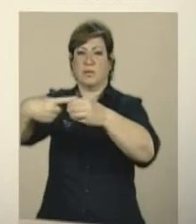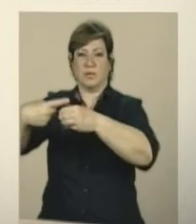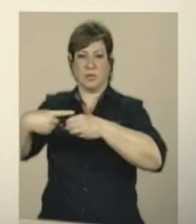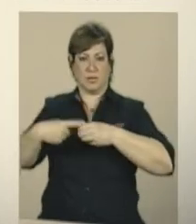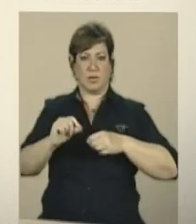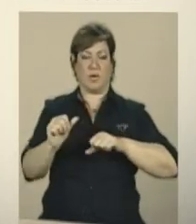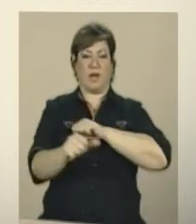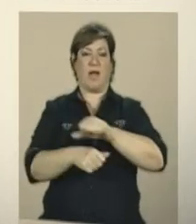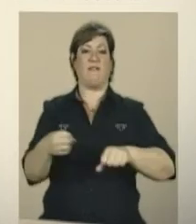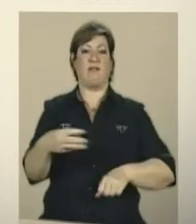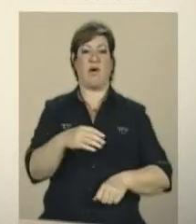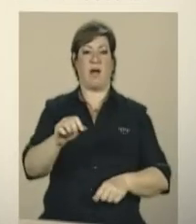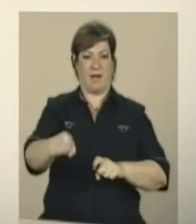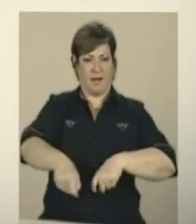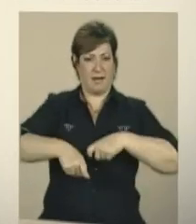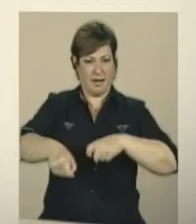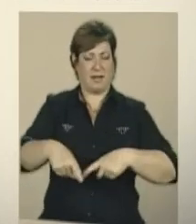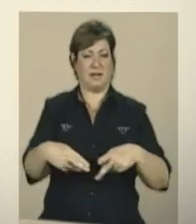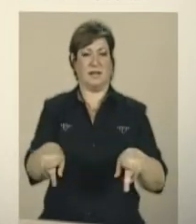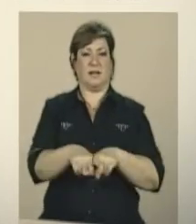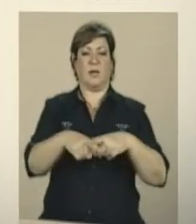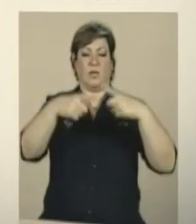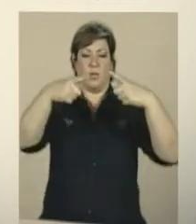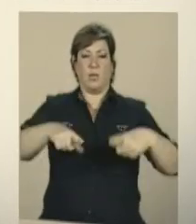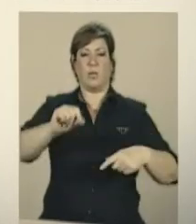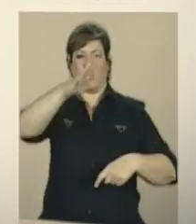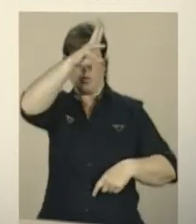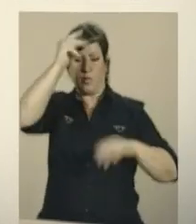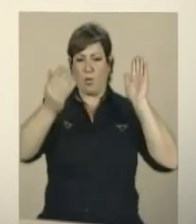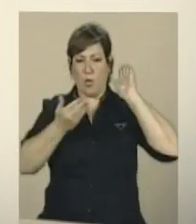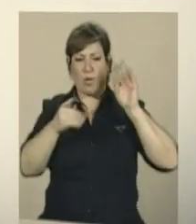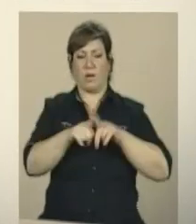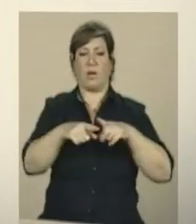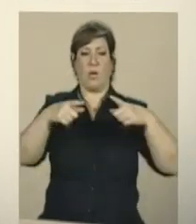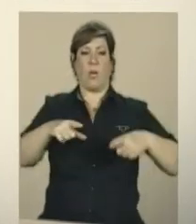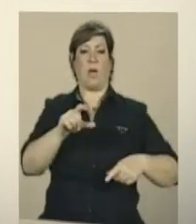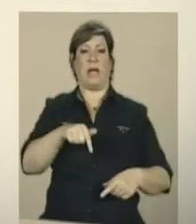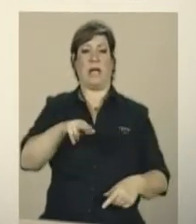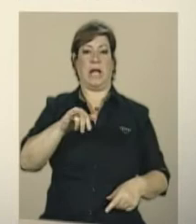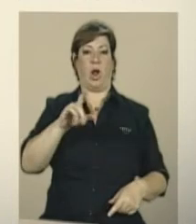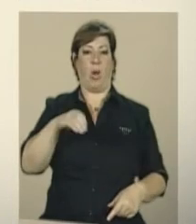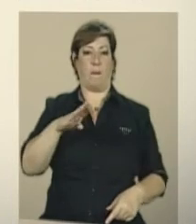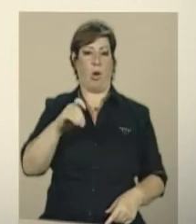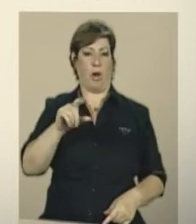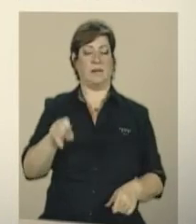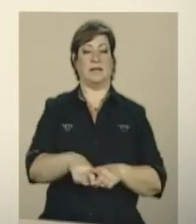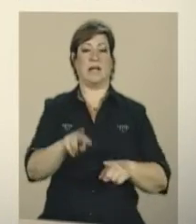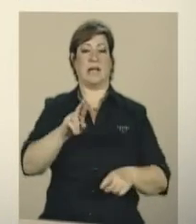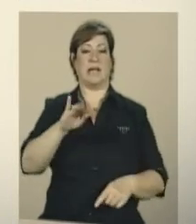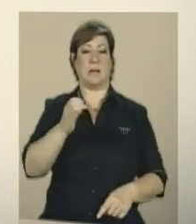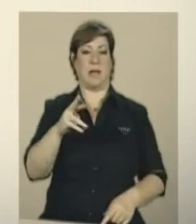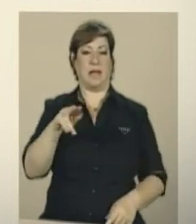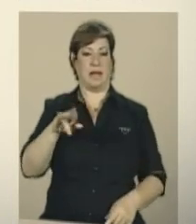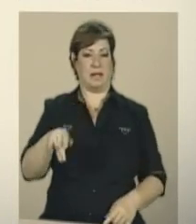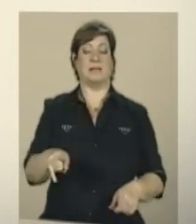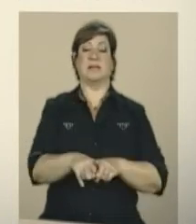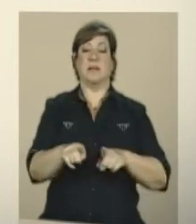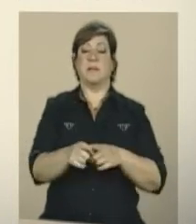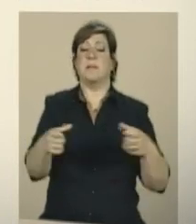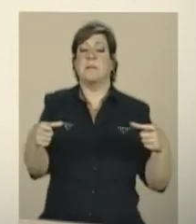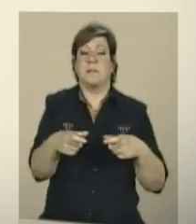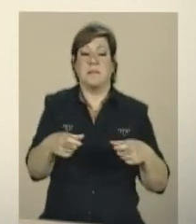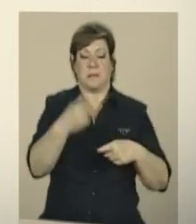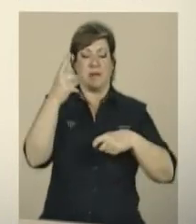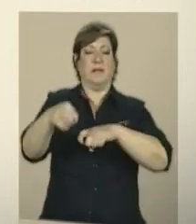reforma agrária em aldeias indígenas Comunidades Quilombolas e ribeirinhas além dos pequenos Produtores